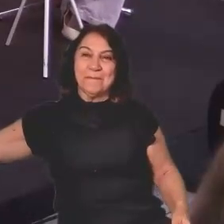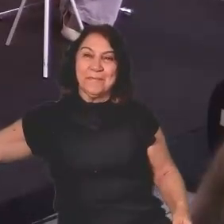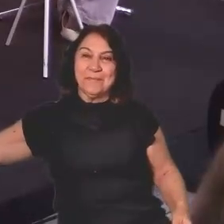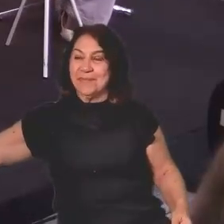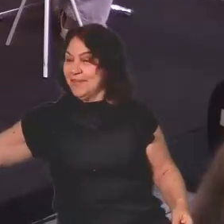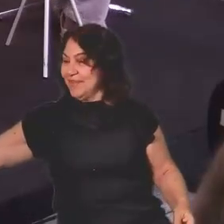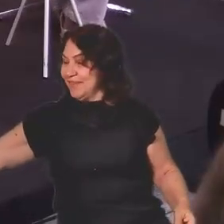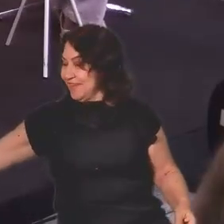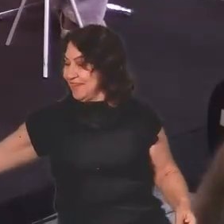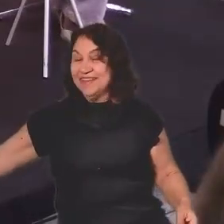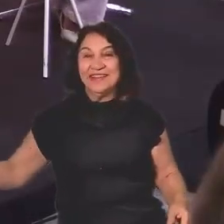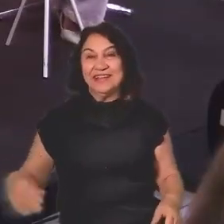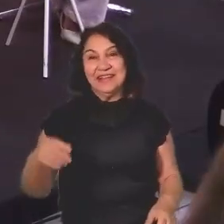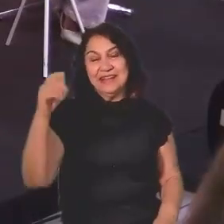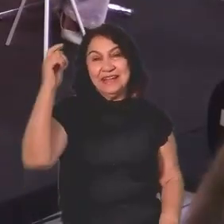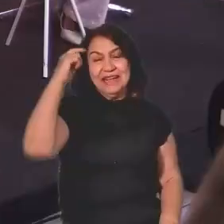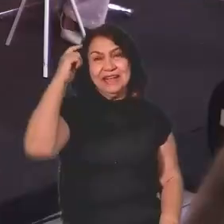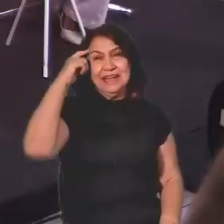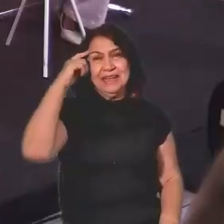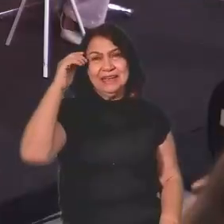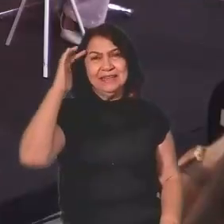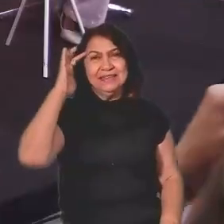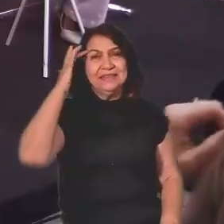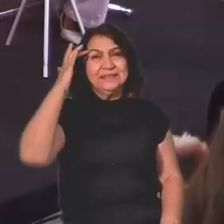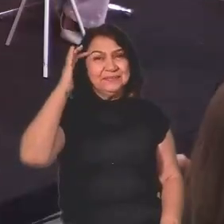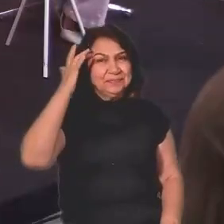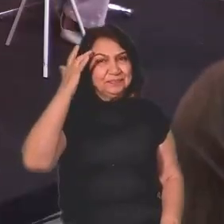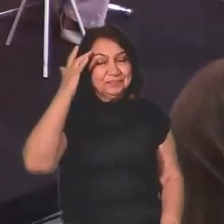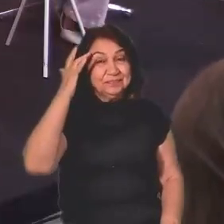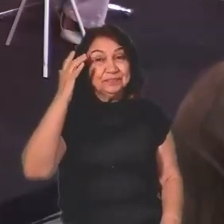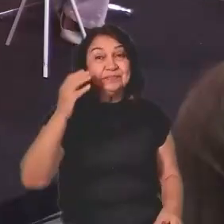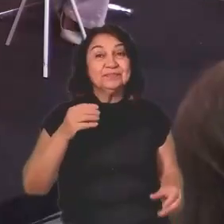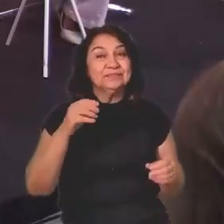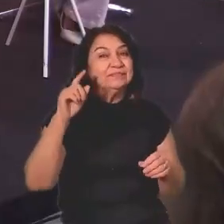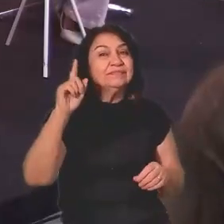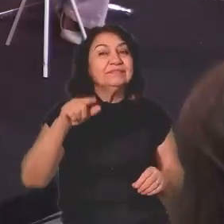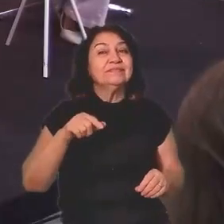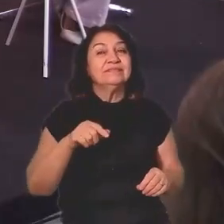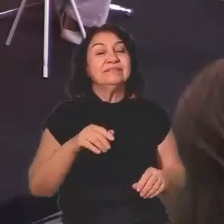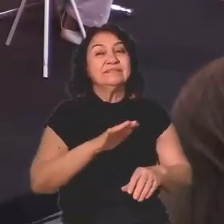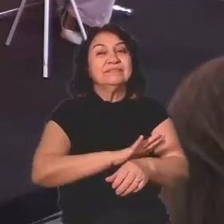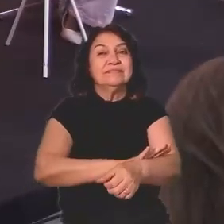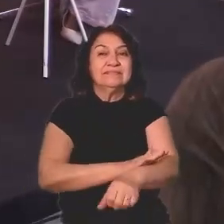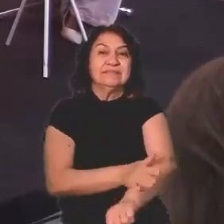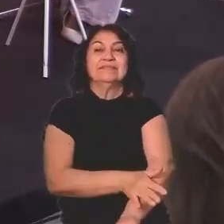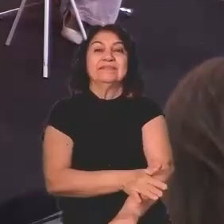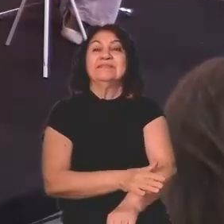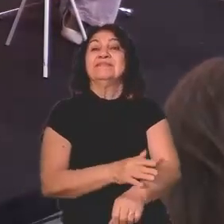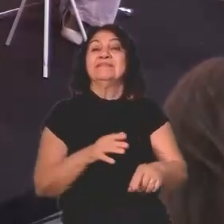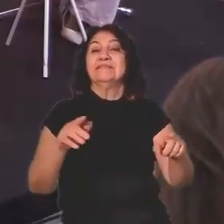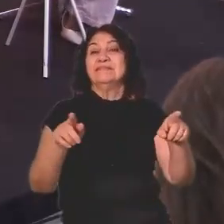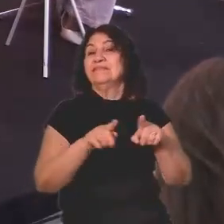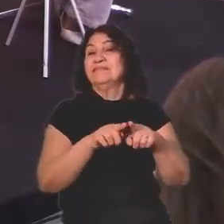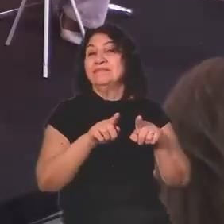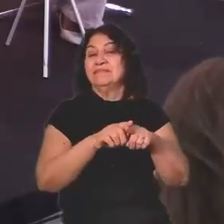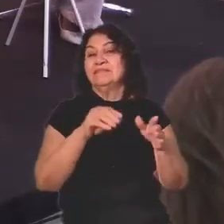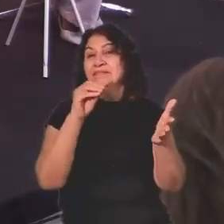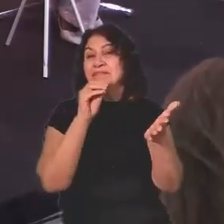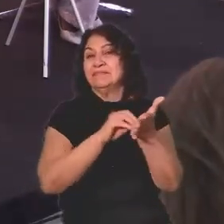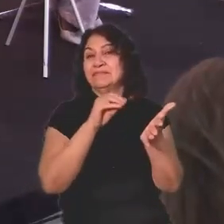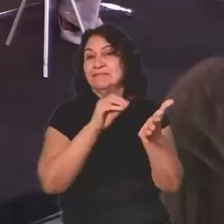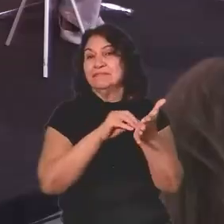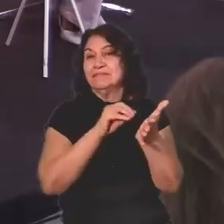Eu acho que pode ser também, pode não, racismo e a falta